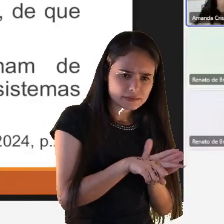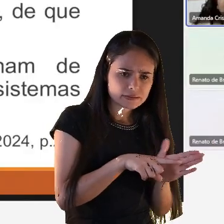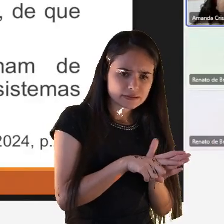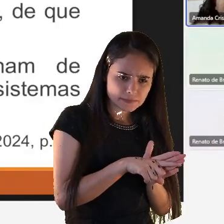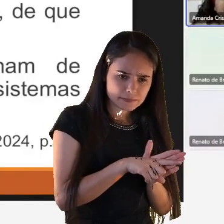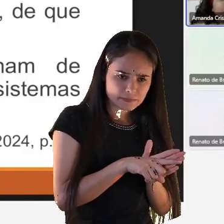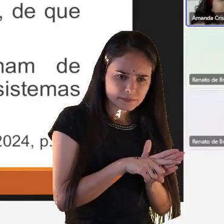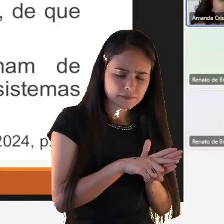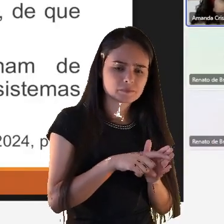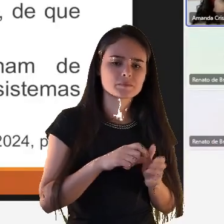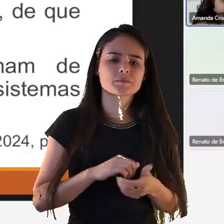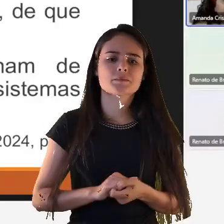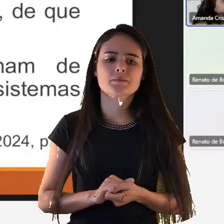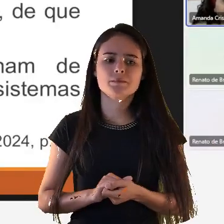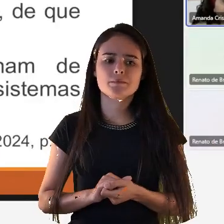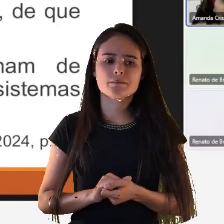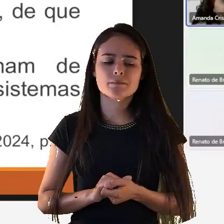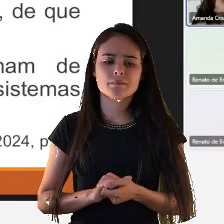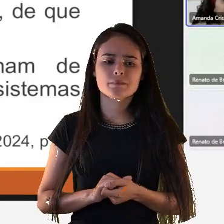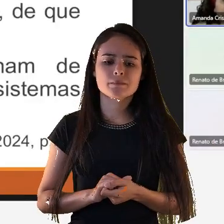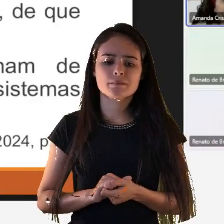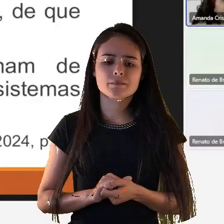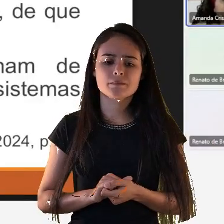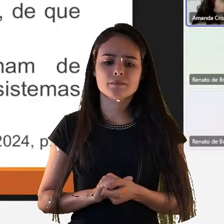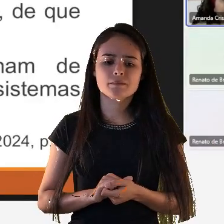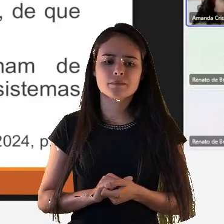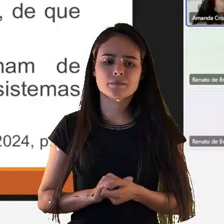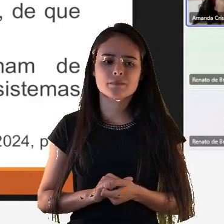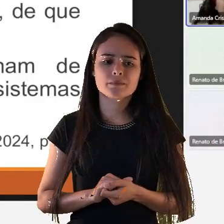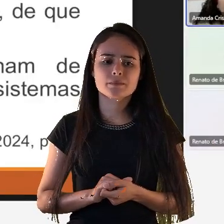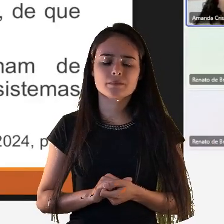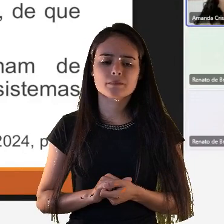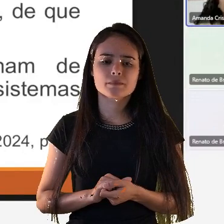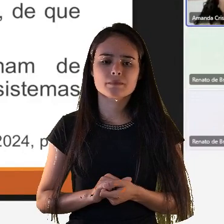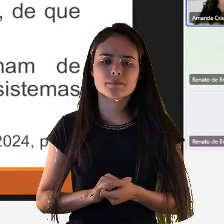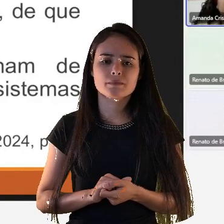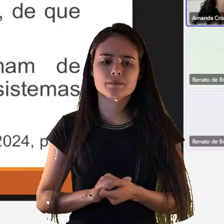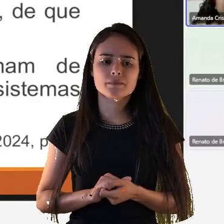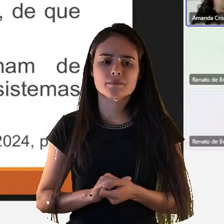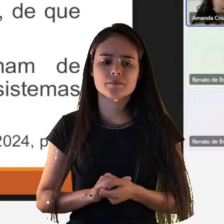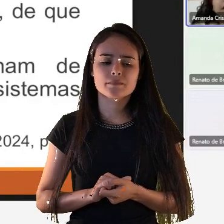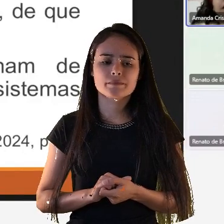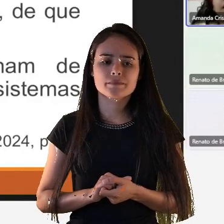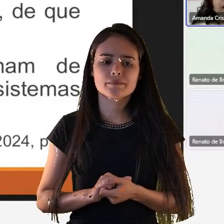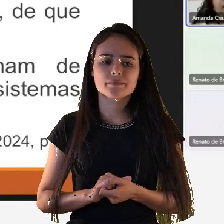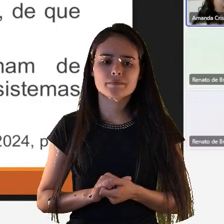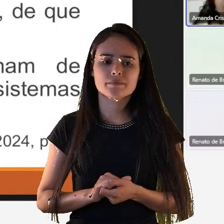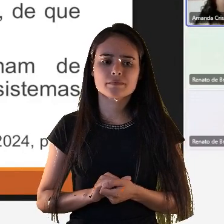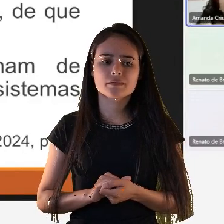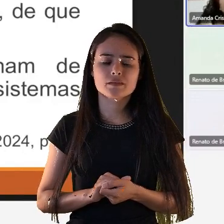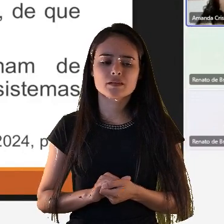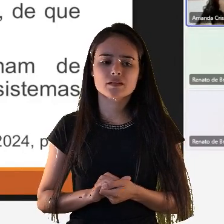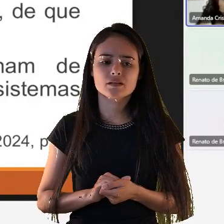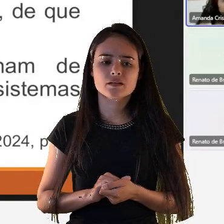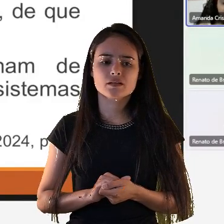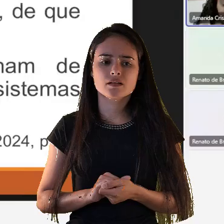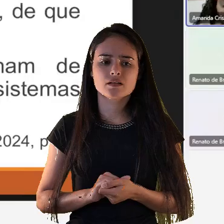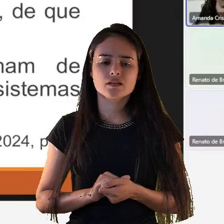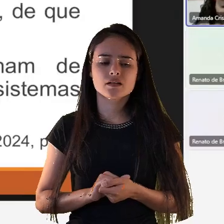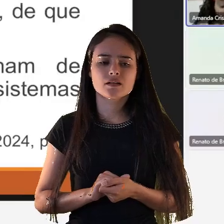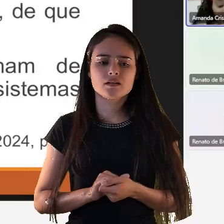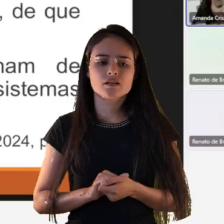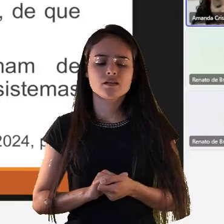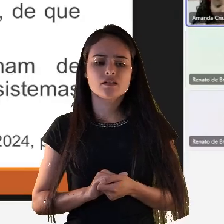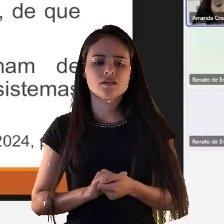mas pesquisas que a gente foi desenvolvendo aí ao longo dos anos, né? Uma das coisas